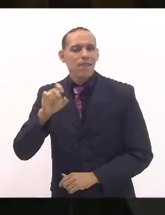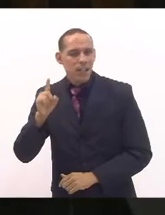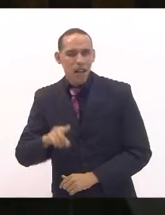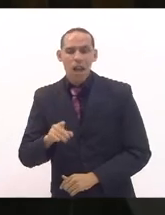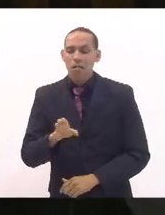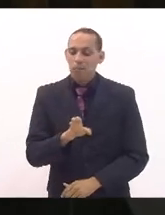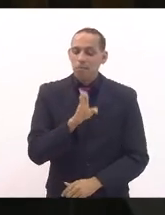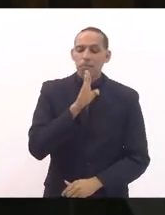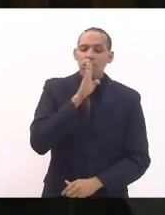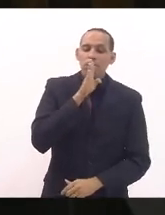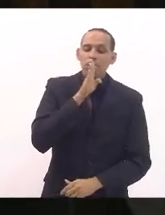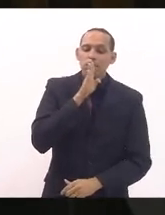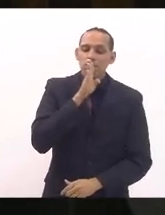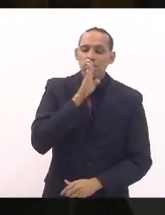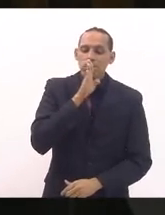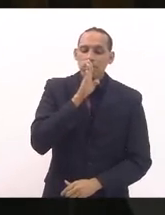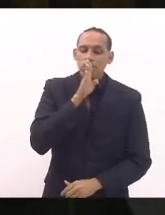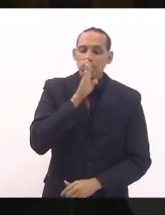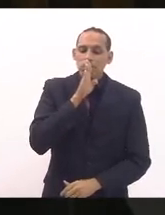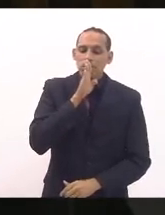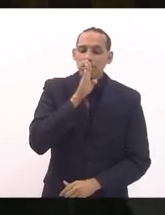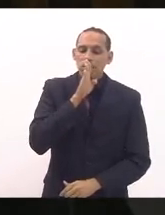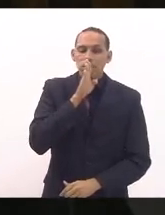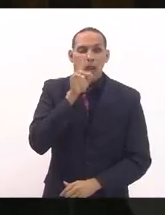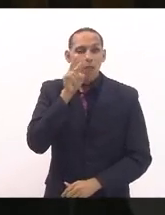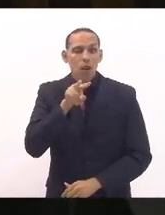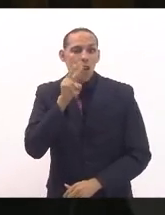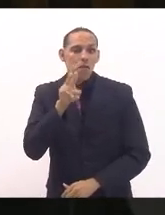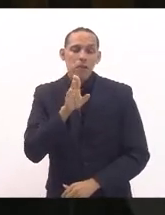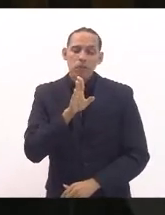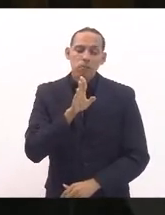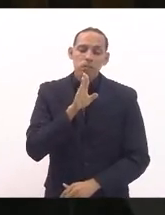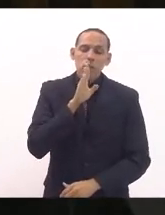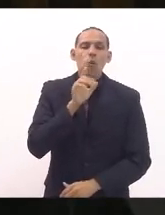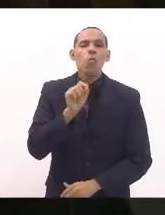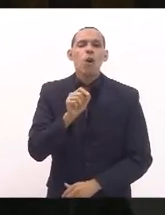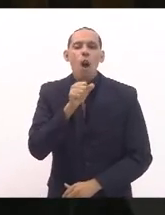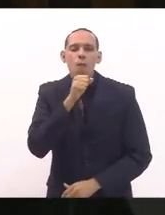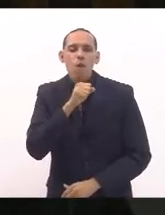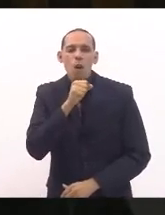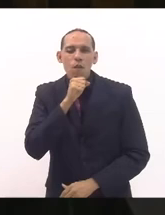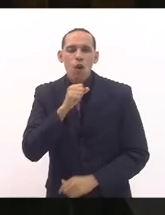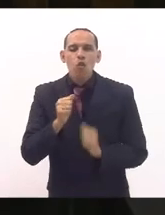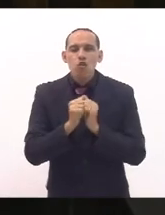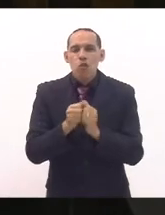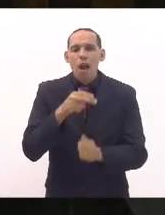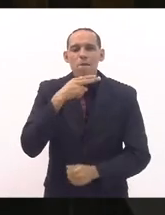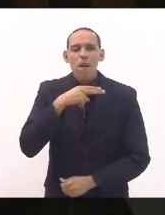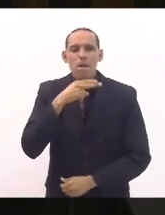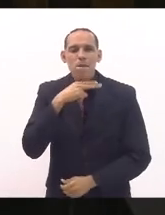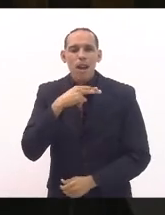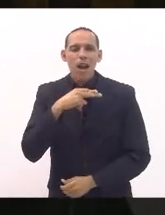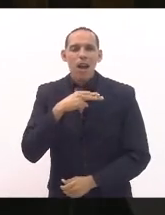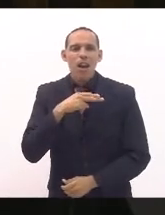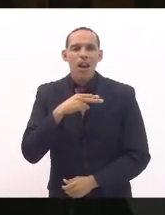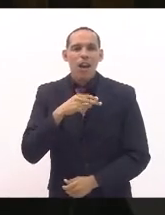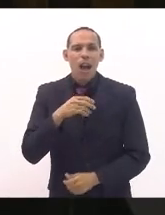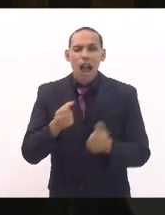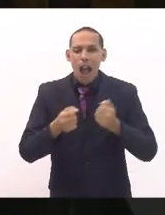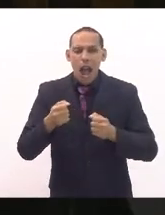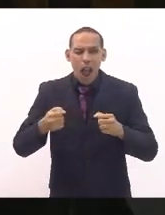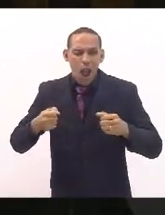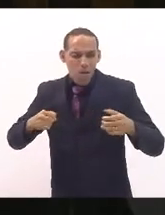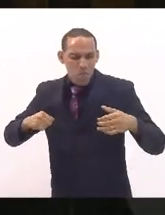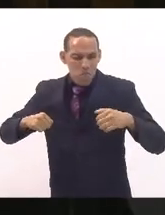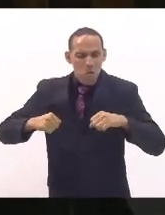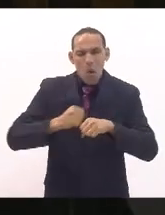silenciou, calou-se ao assistir um avô com a neta no colo ser brutalmente atropelada por